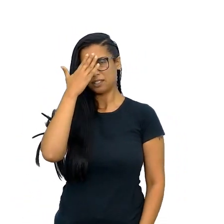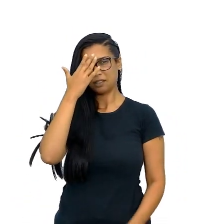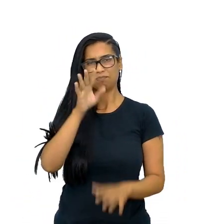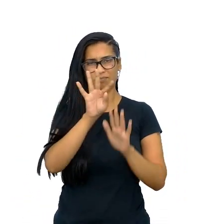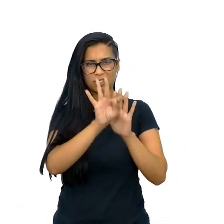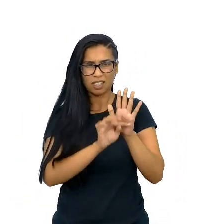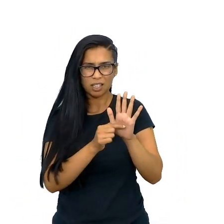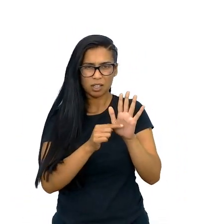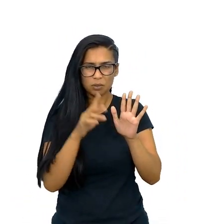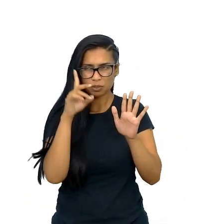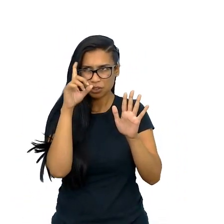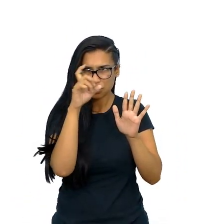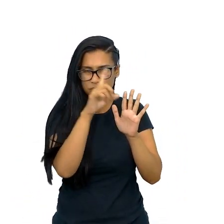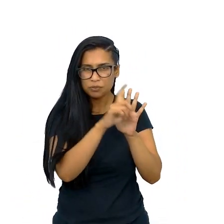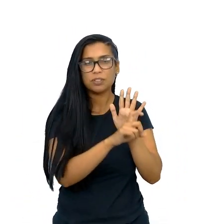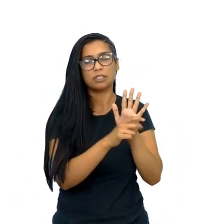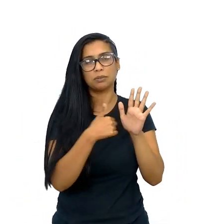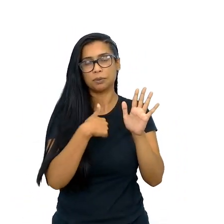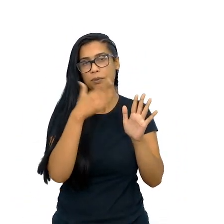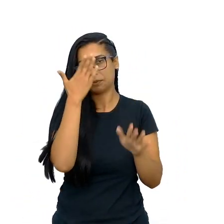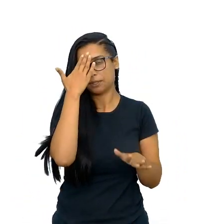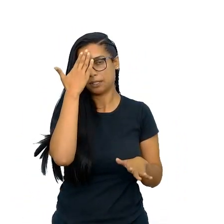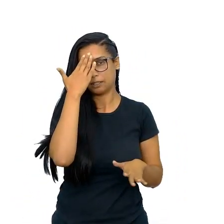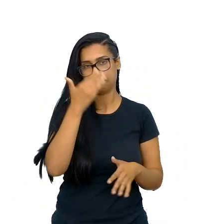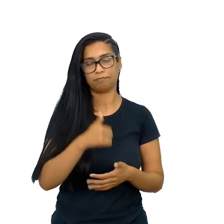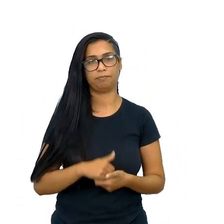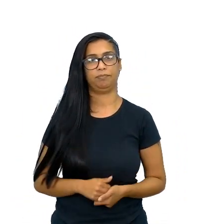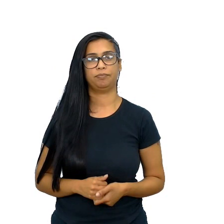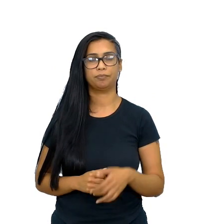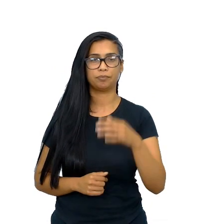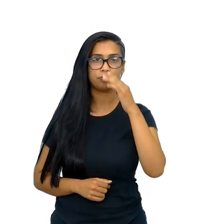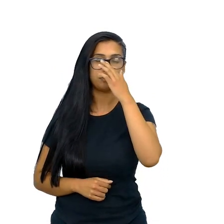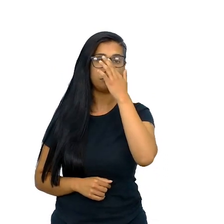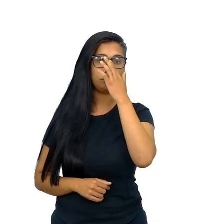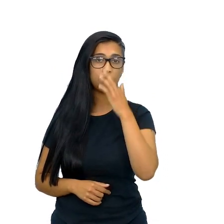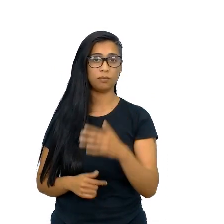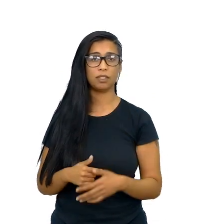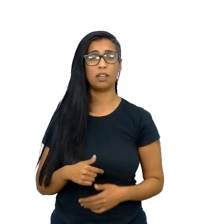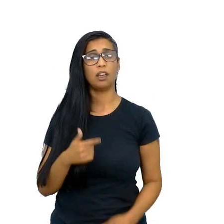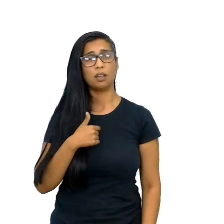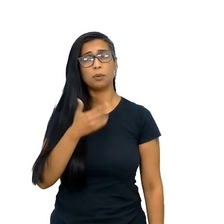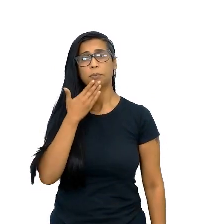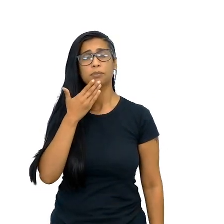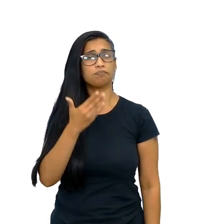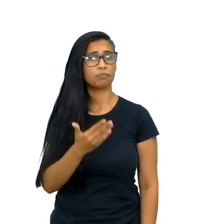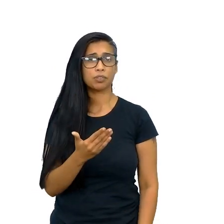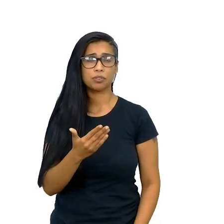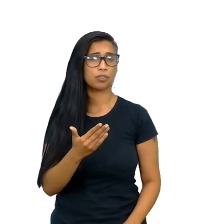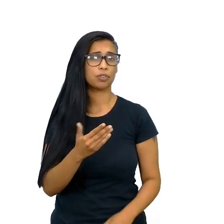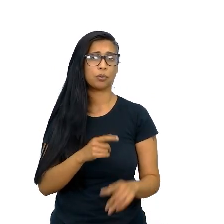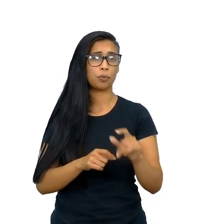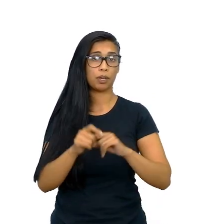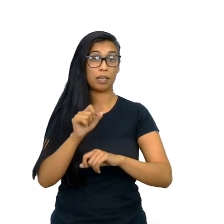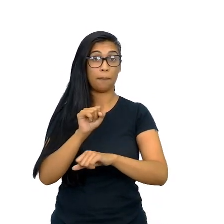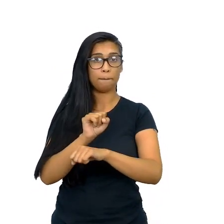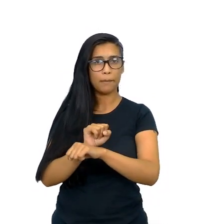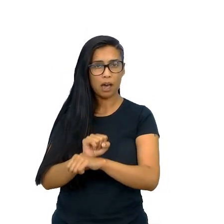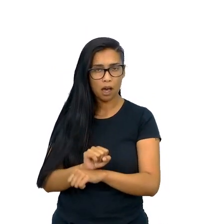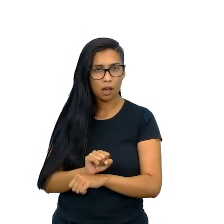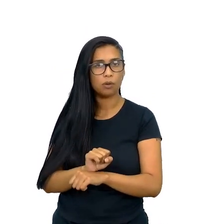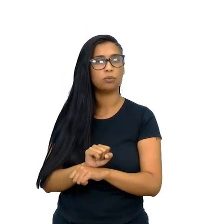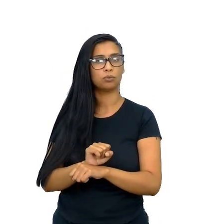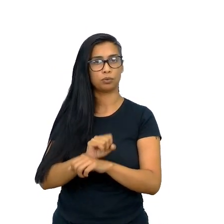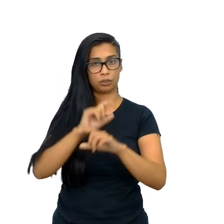bom? Então, como eu já pedi para vocês, nesse caso, para que vocês fizessem, então, essa pausa, né, se fizeram,